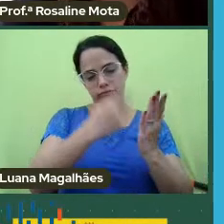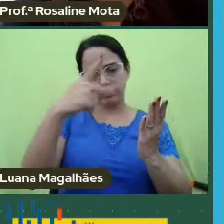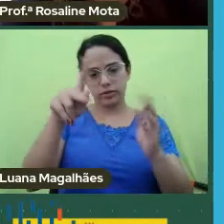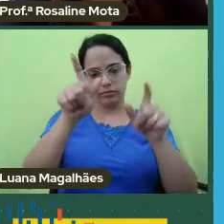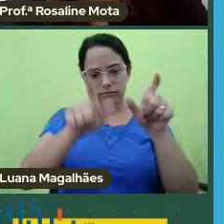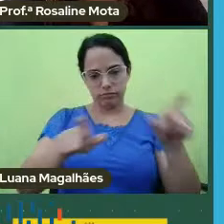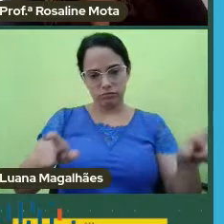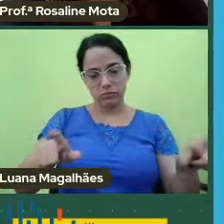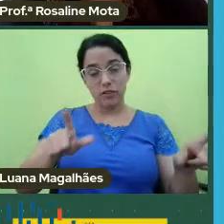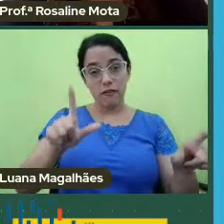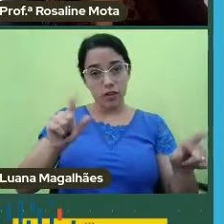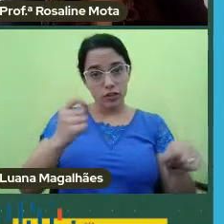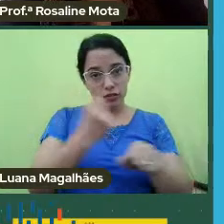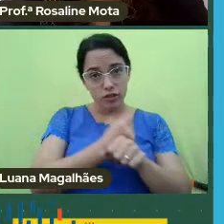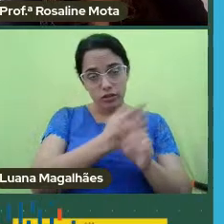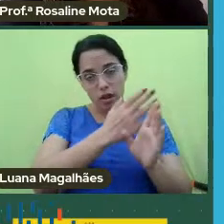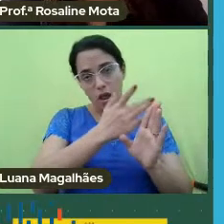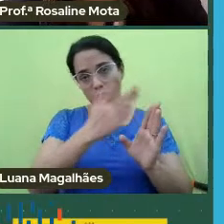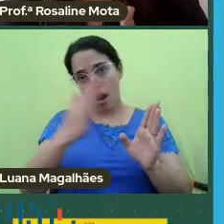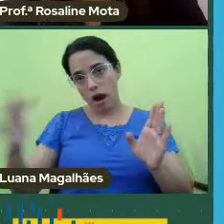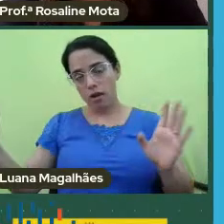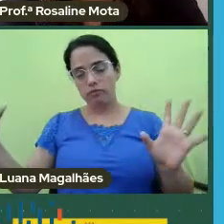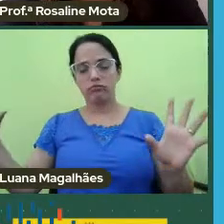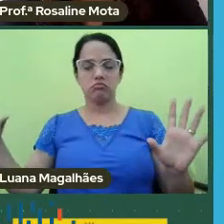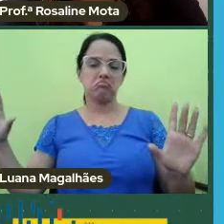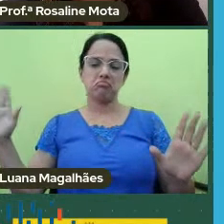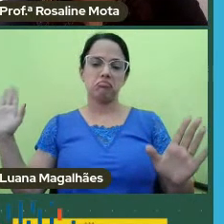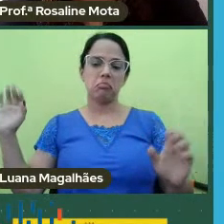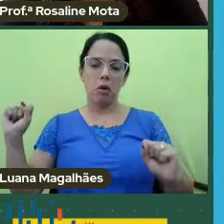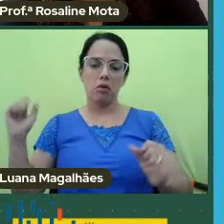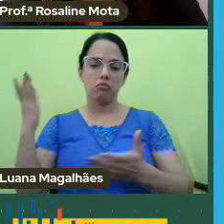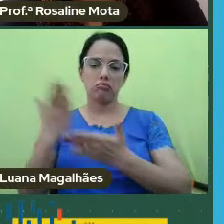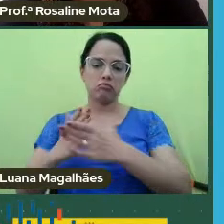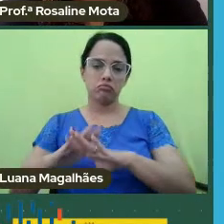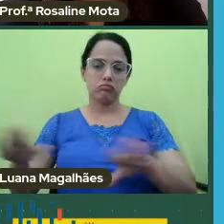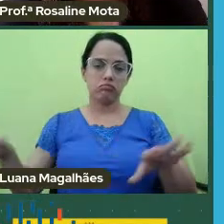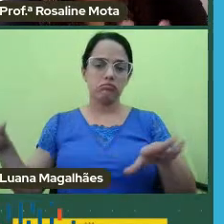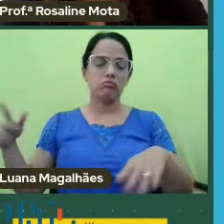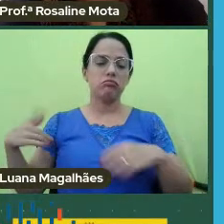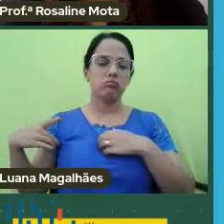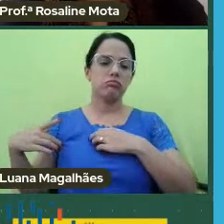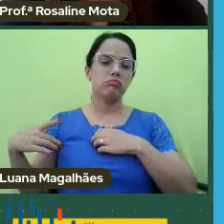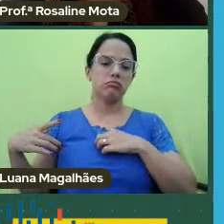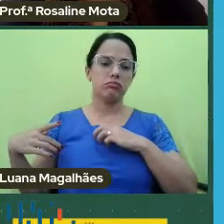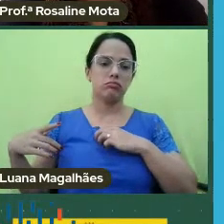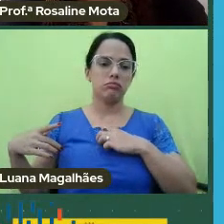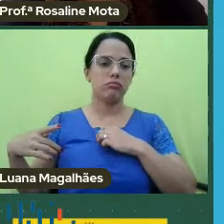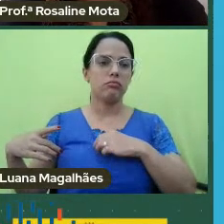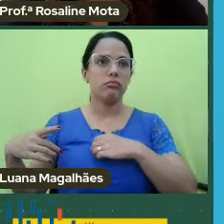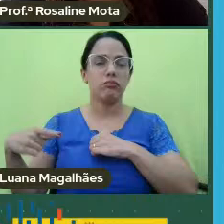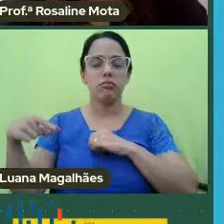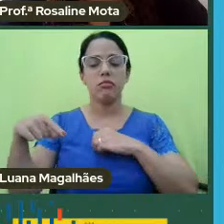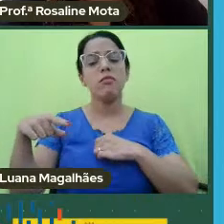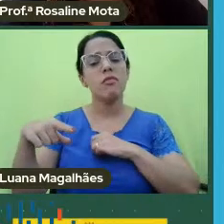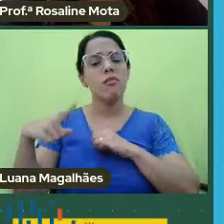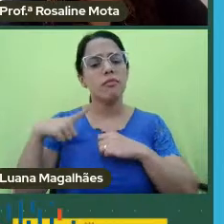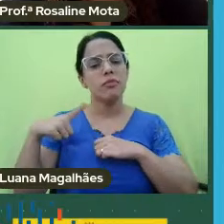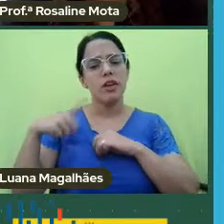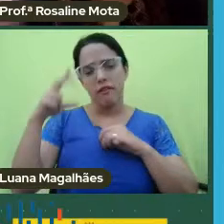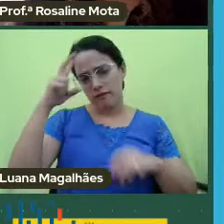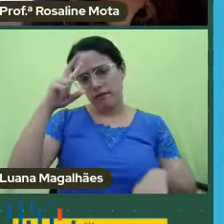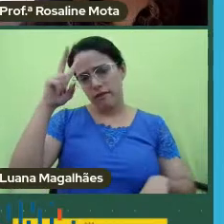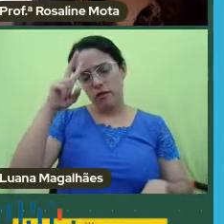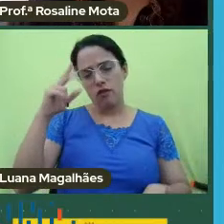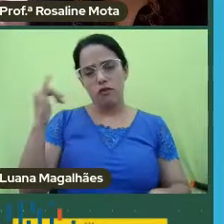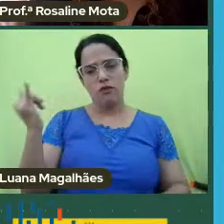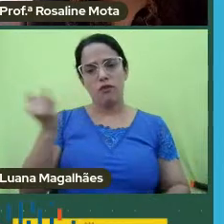eliminado. Existem prontuários que, muito embora tenha transcorrido esse tempo, eles contêm um valor histórico.